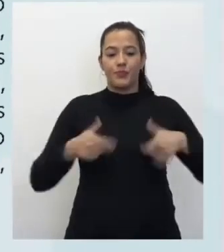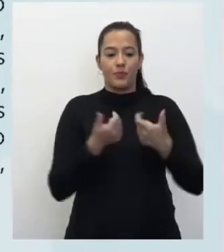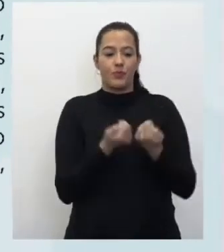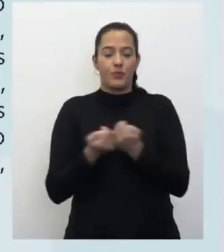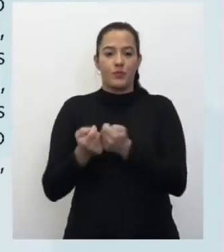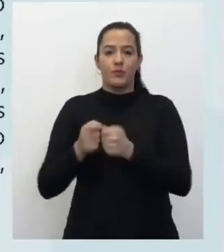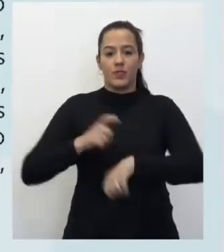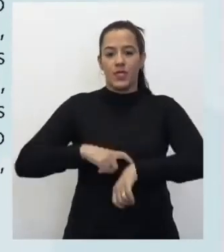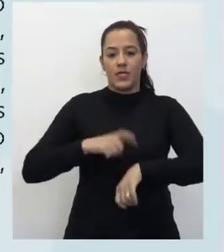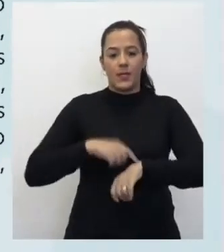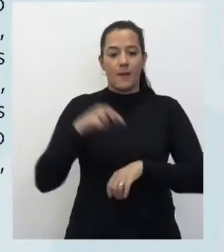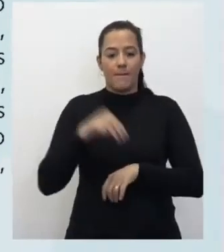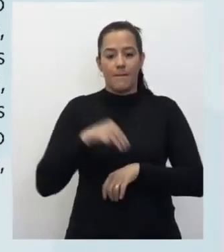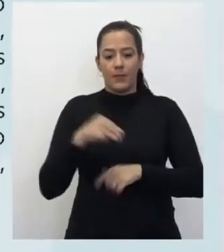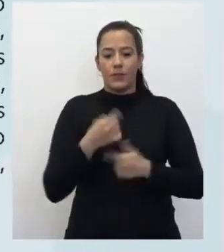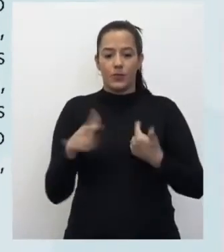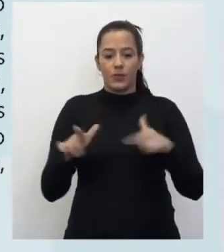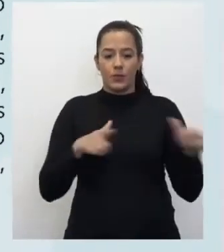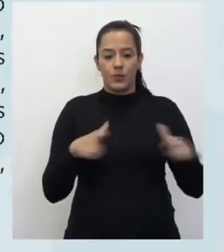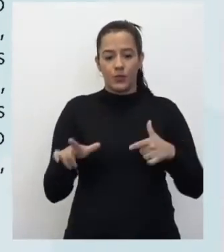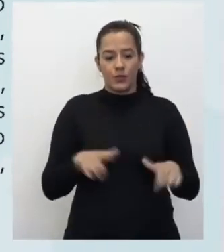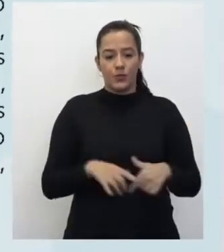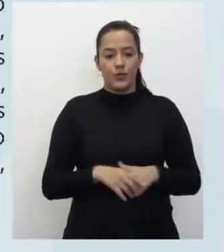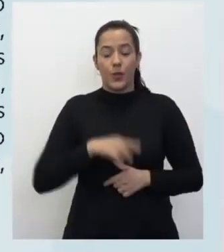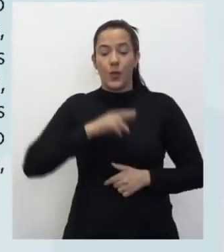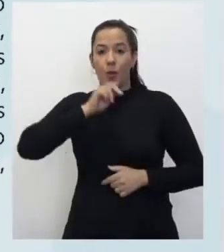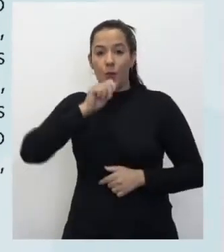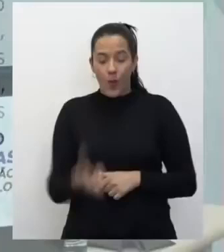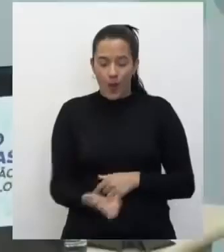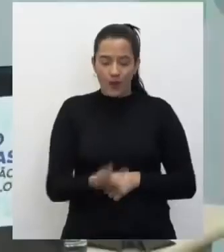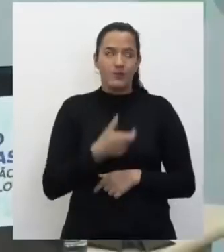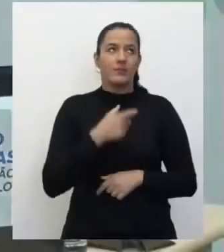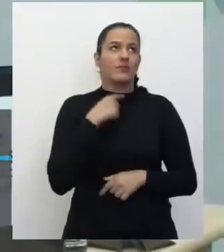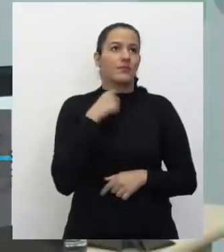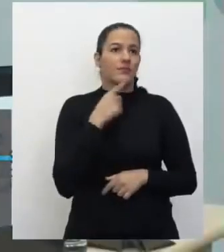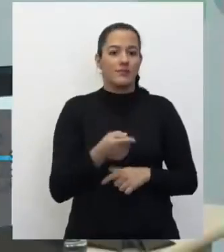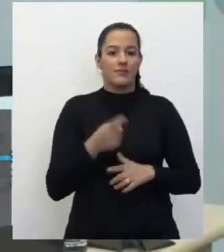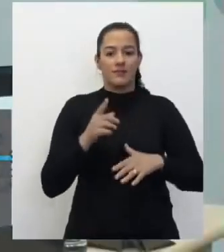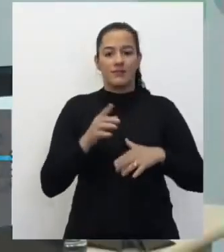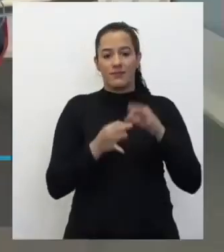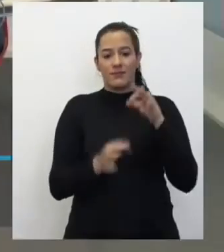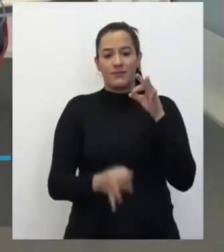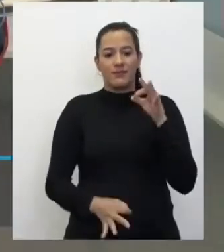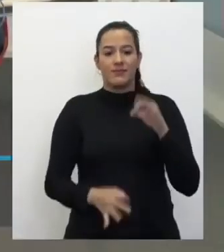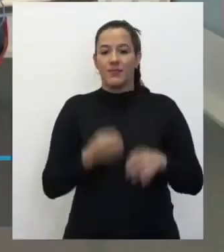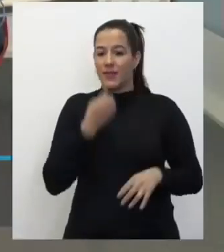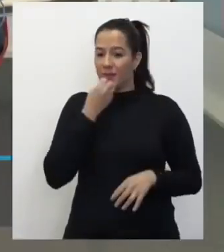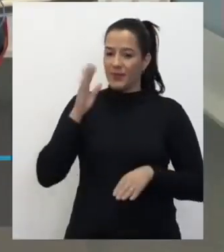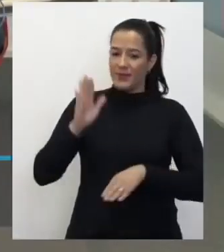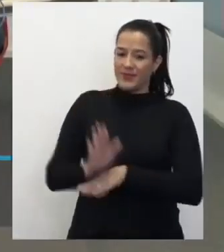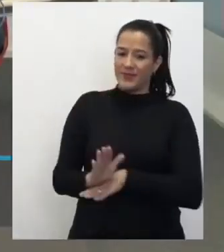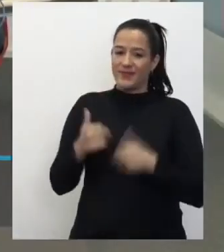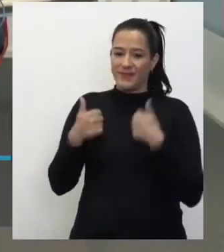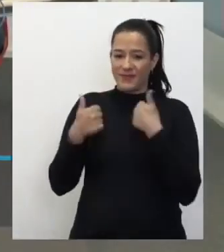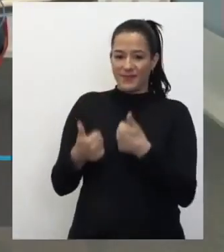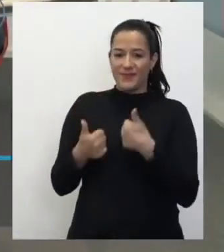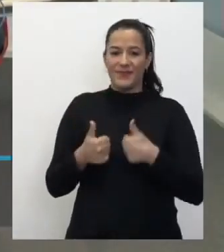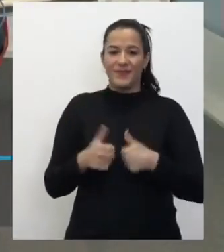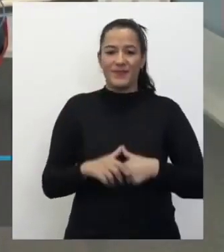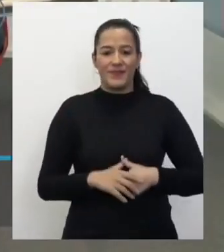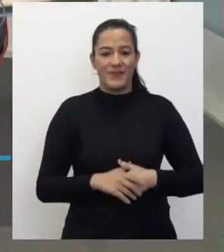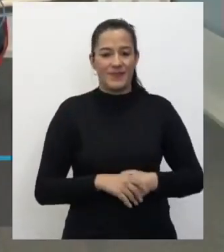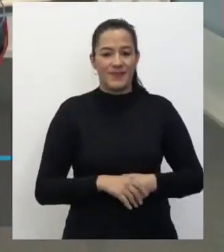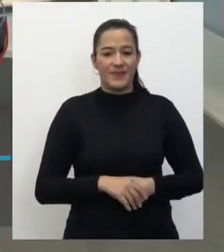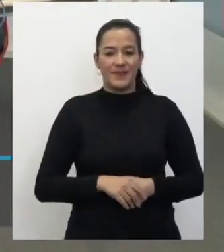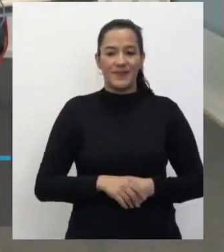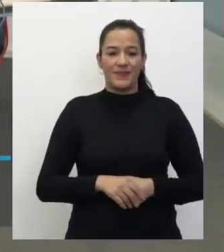minuto, vide, entre outros. Foi, hein? Quase não vai essa habilidade. Nossa! Boa tarde, Moniquinha! O Mauro também tava encrespando